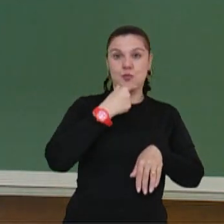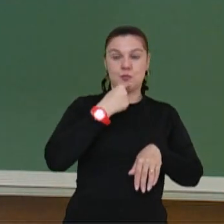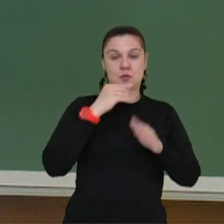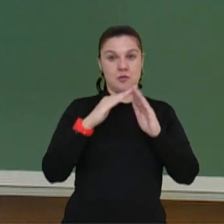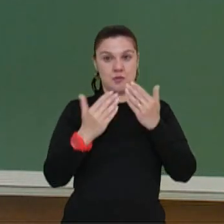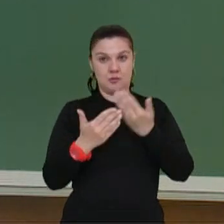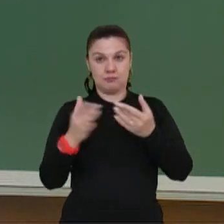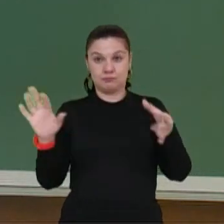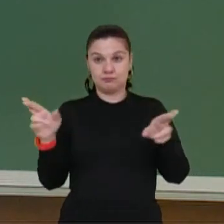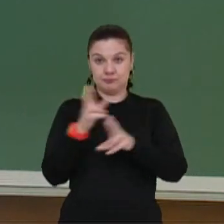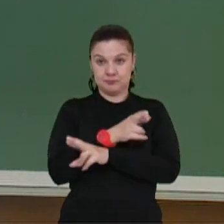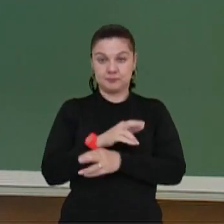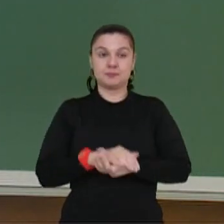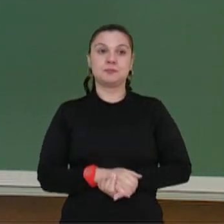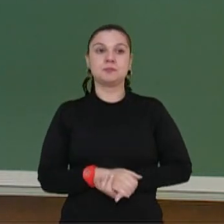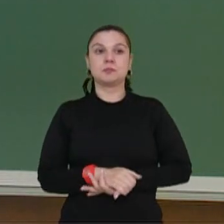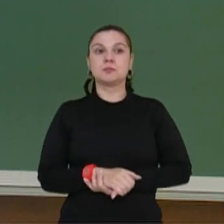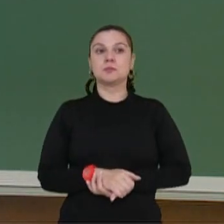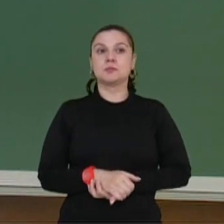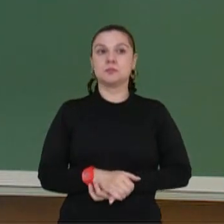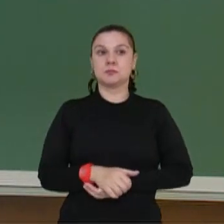Tá?